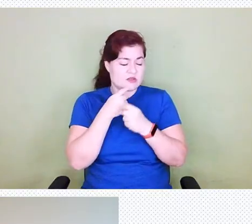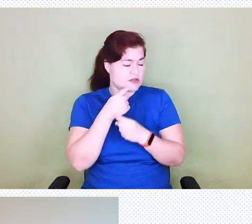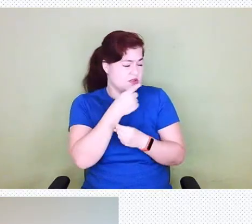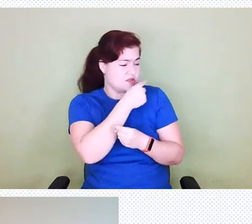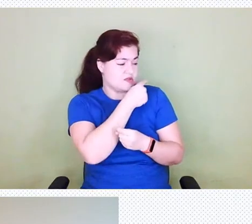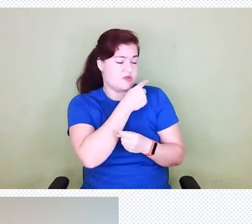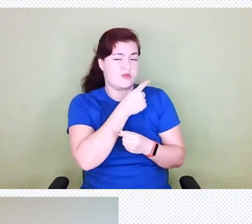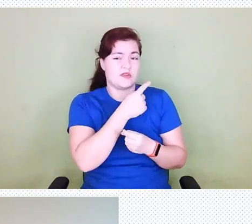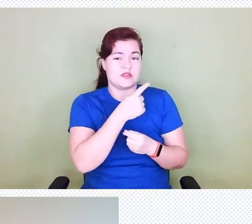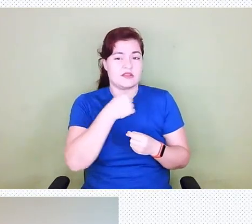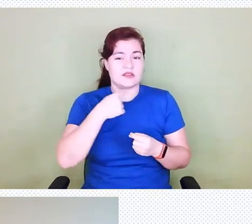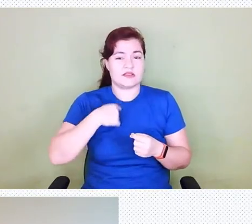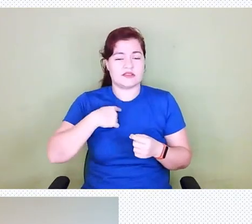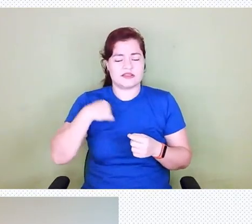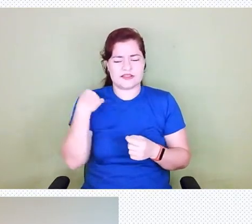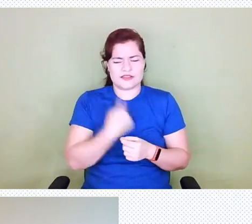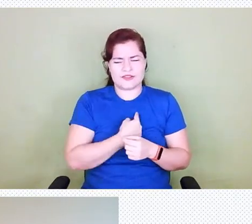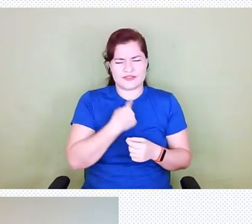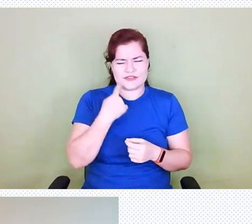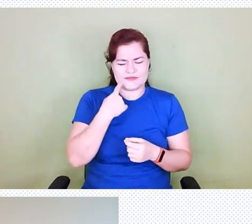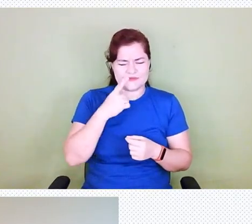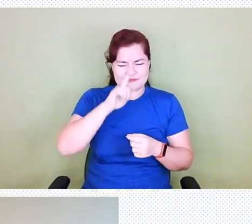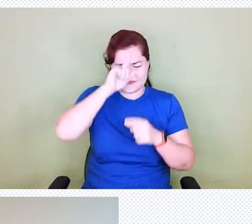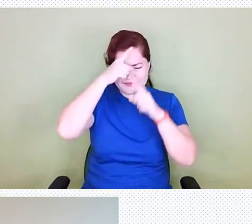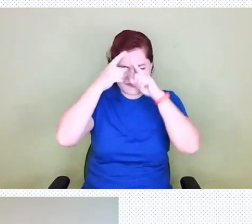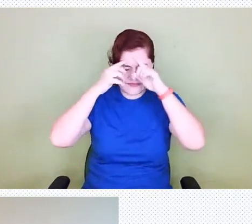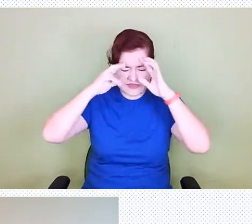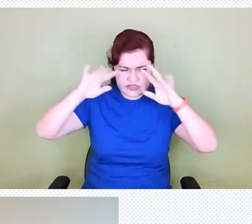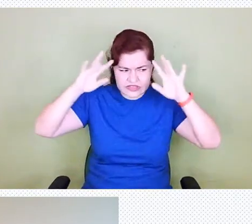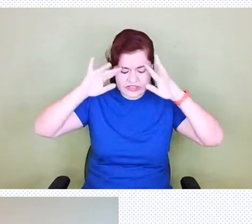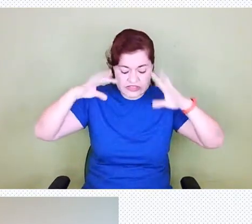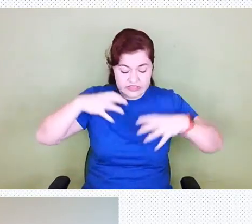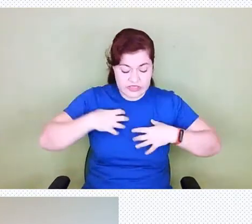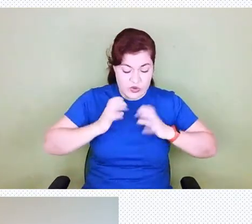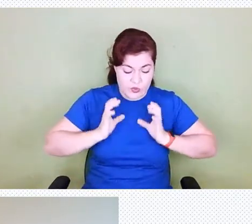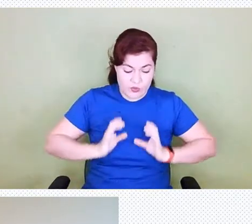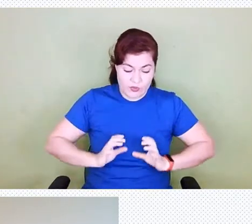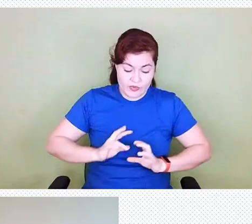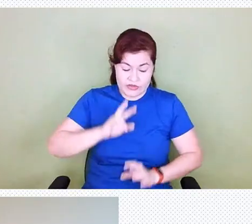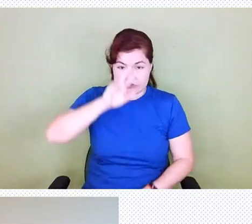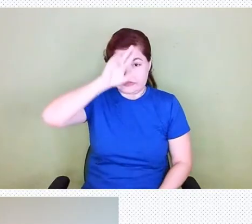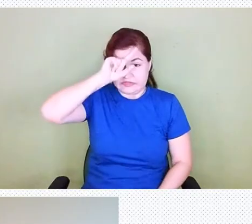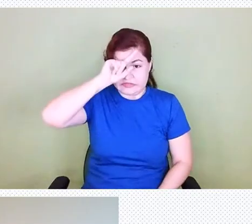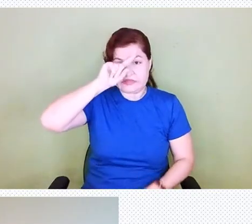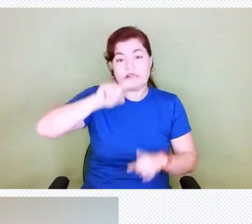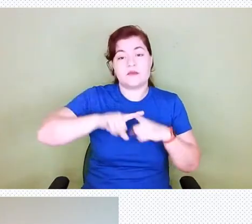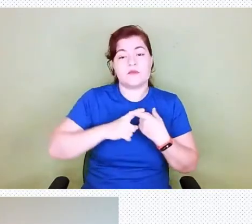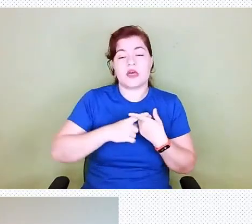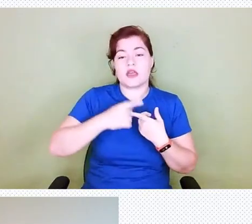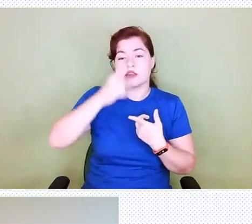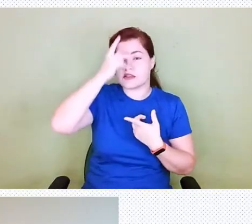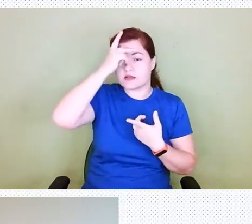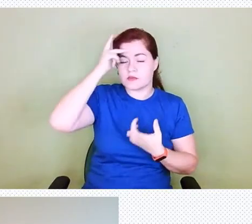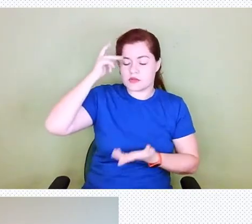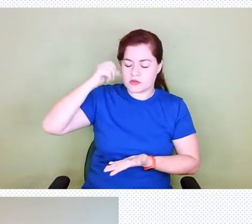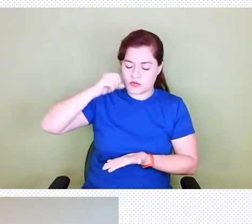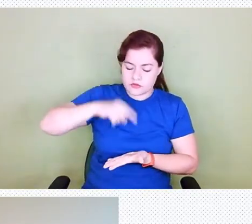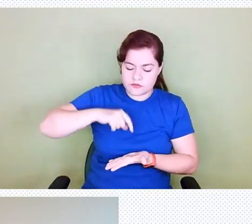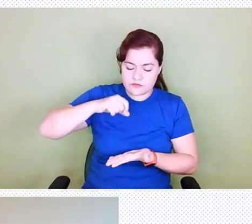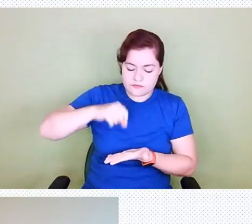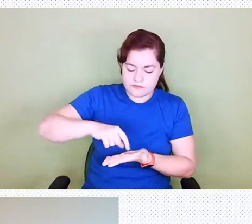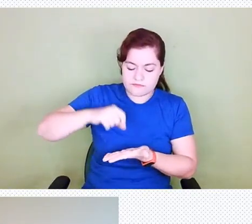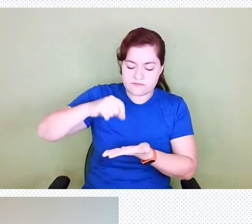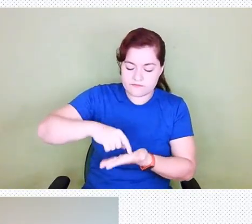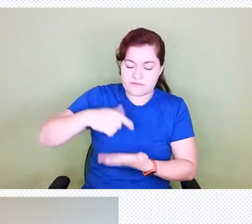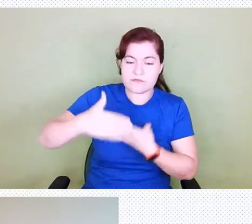ter pensamentos e comportamentos equivocados, não é? Mas aí o semeador semeando e o processo da